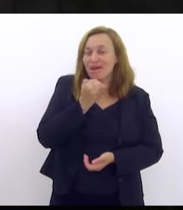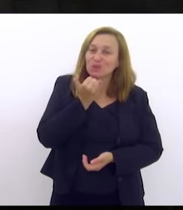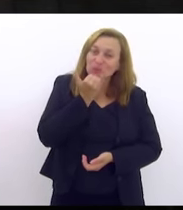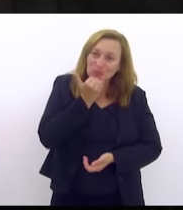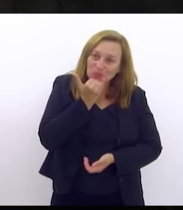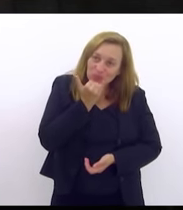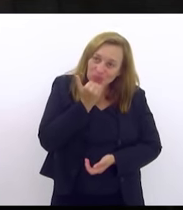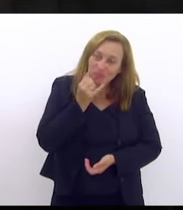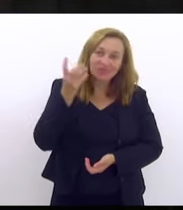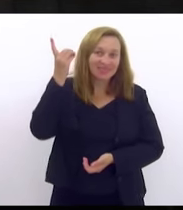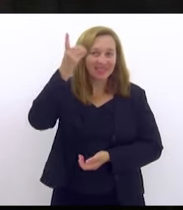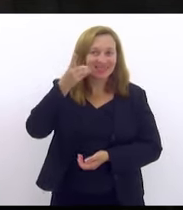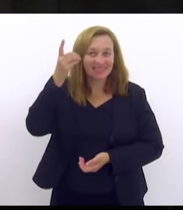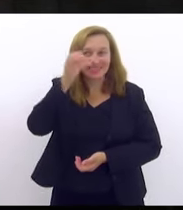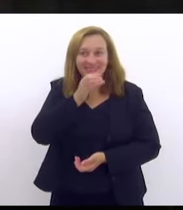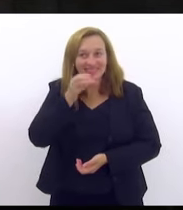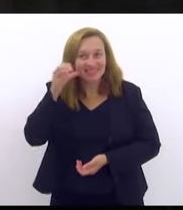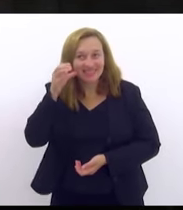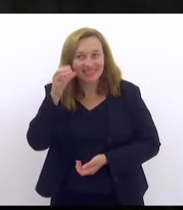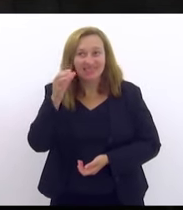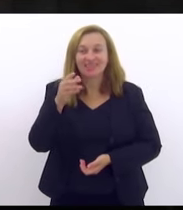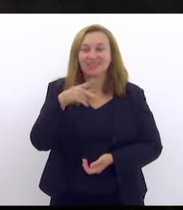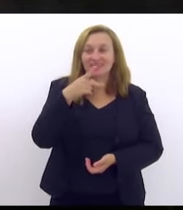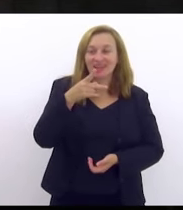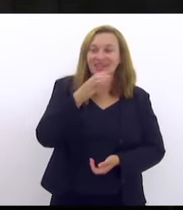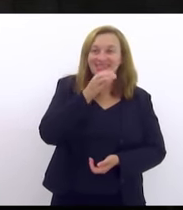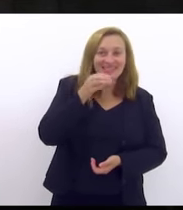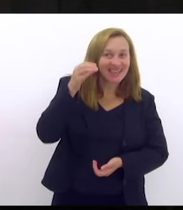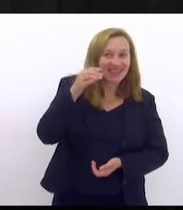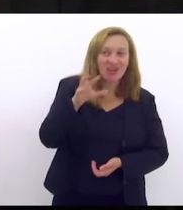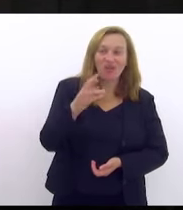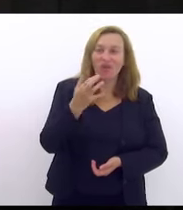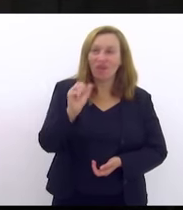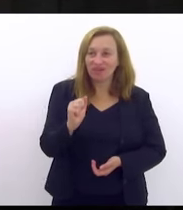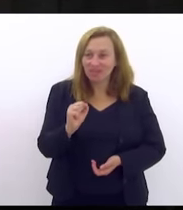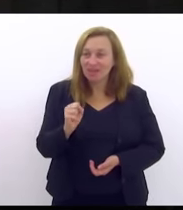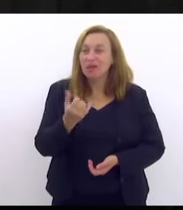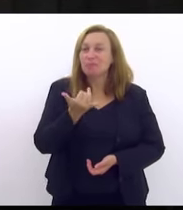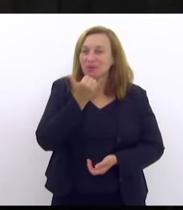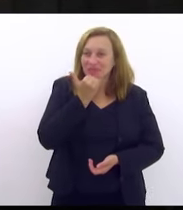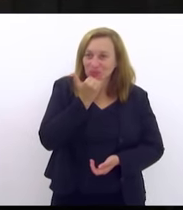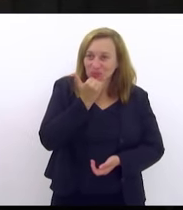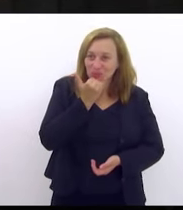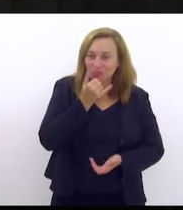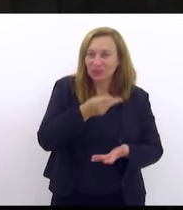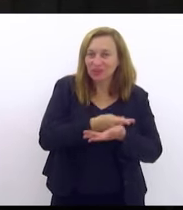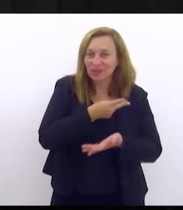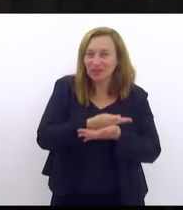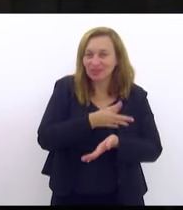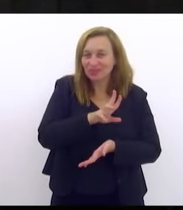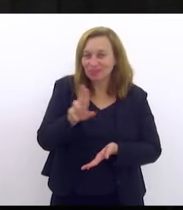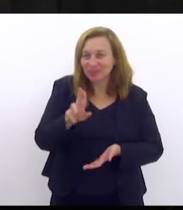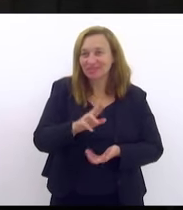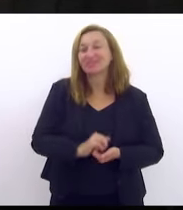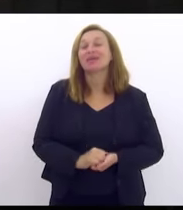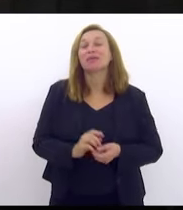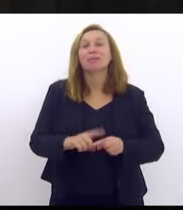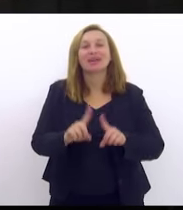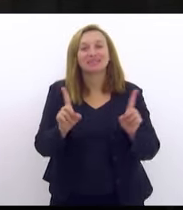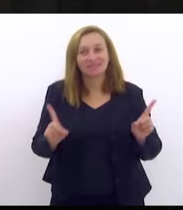Desculpe, deputada Célia, eu falei Célia Rocha, eu me perdoo, eu peço perdão a Vossa Excelência,